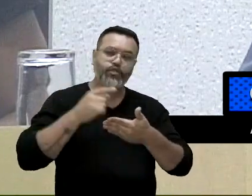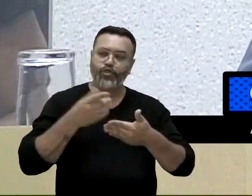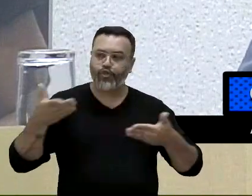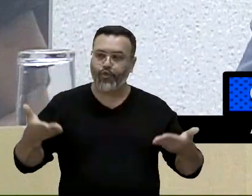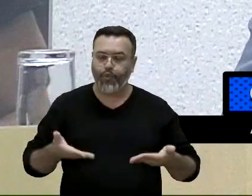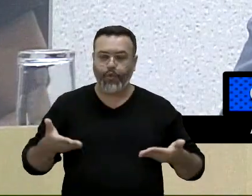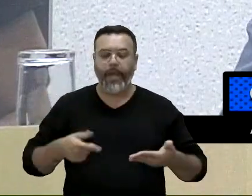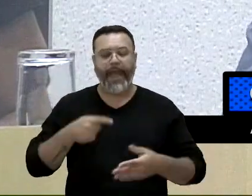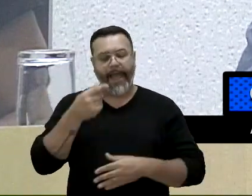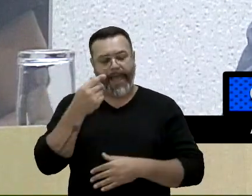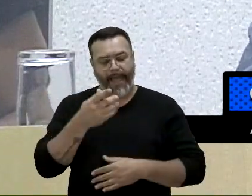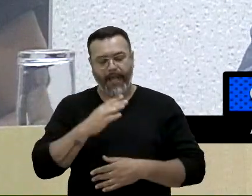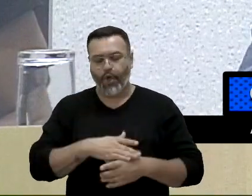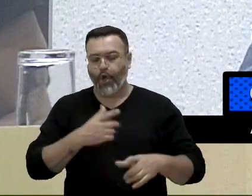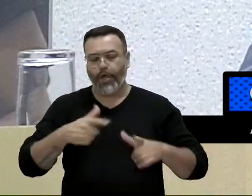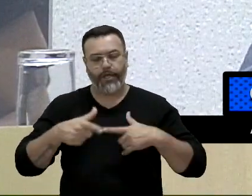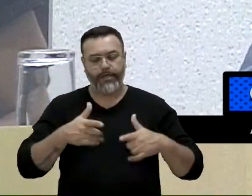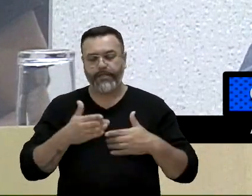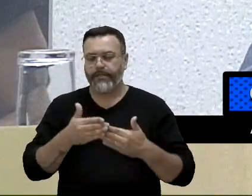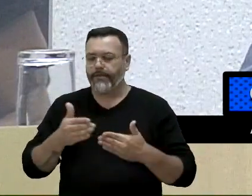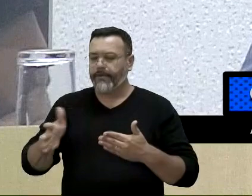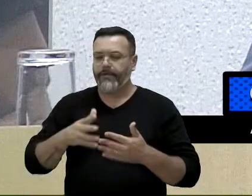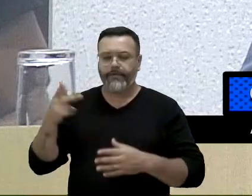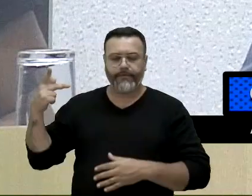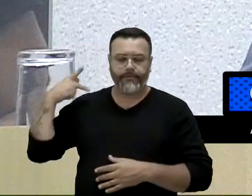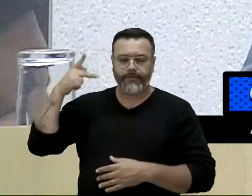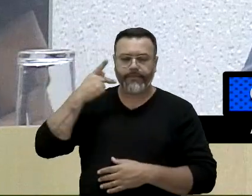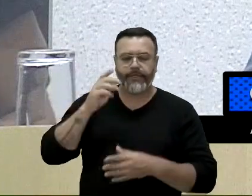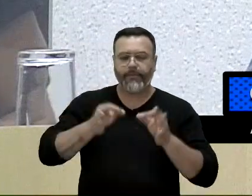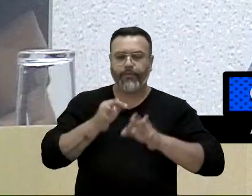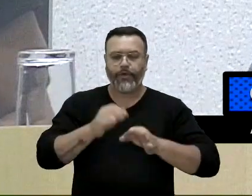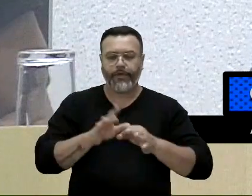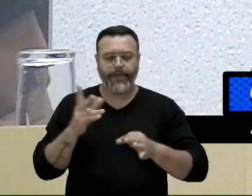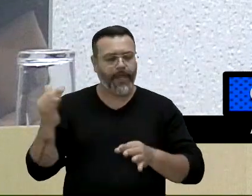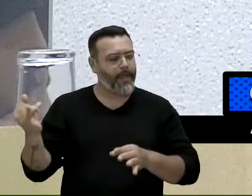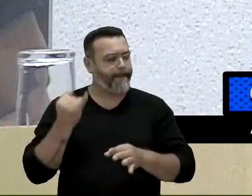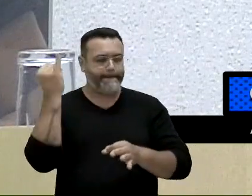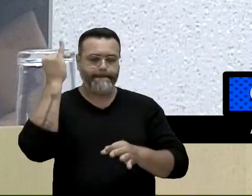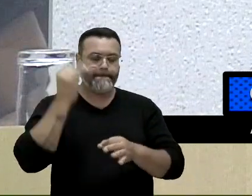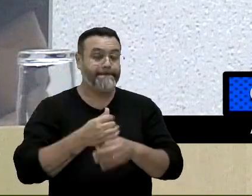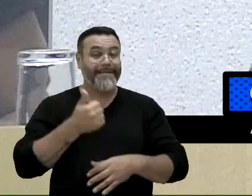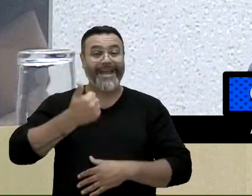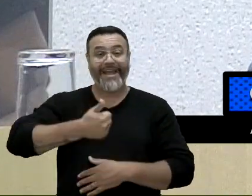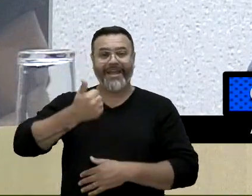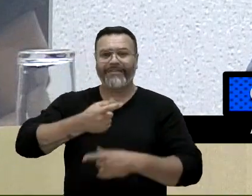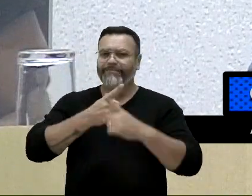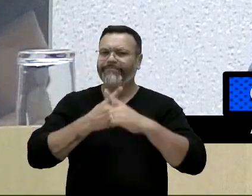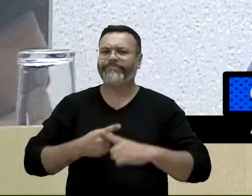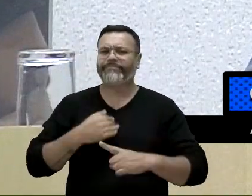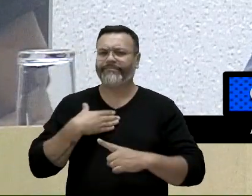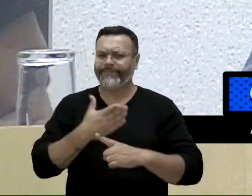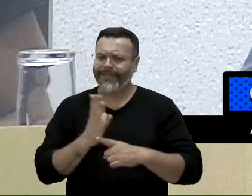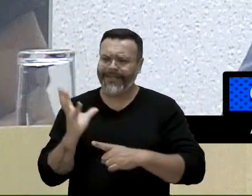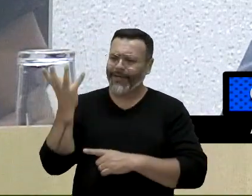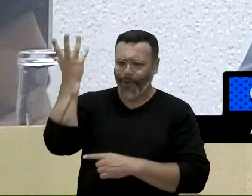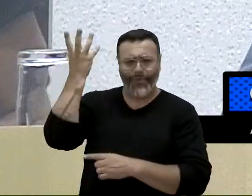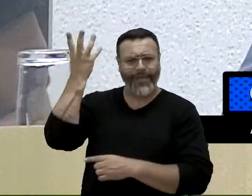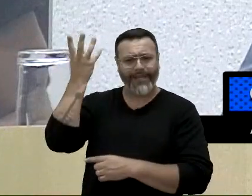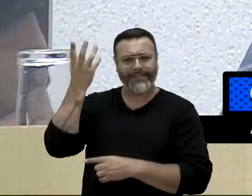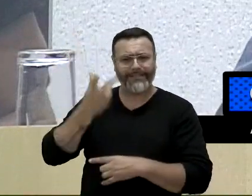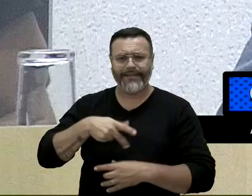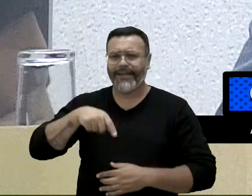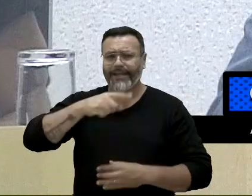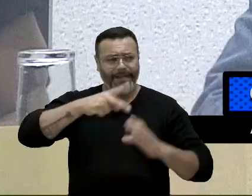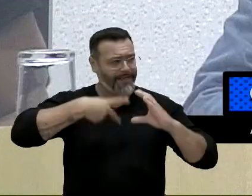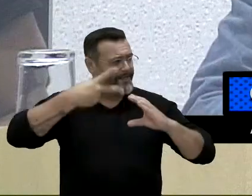nossos trabalhos aqui a partir dessa Procuradoria, que é tão importante, é a primeira vez que acontece nessa